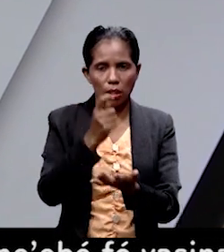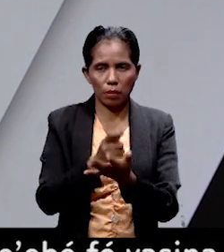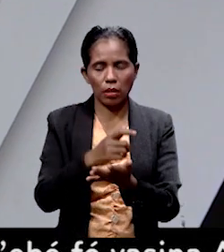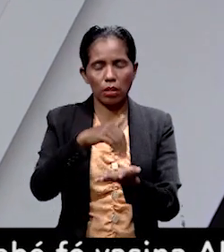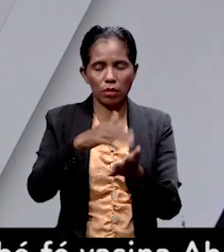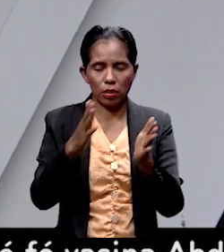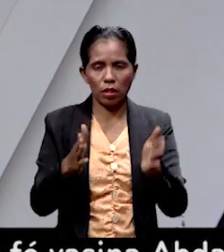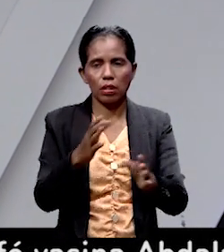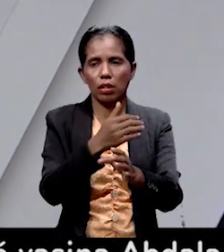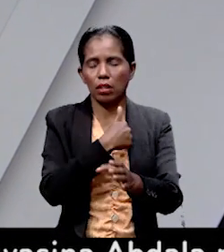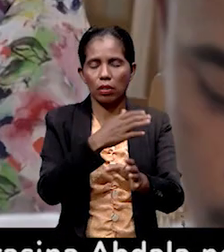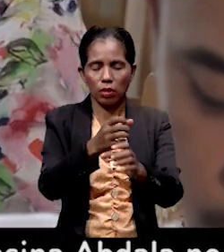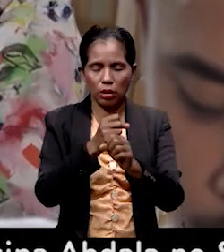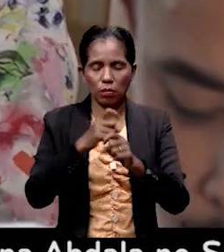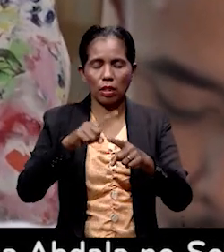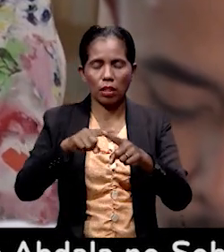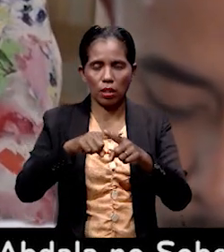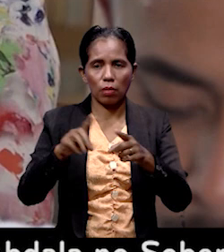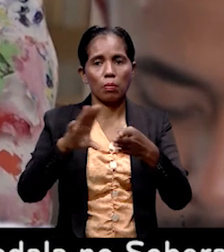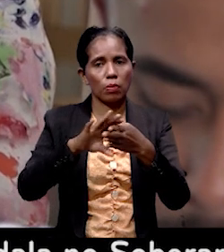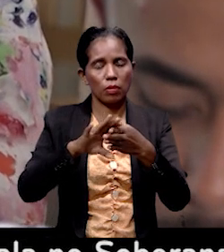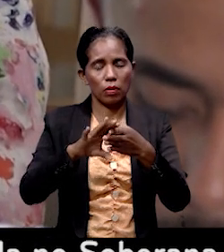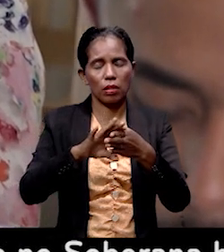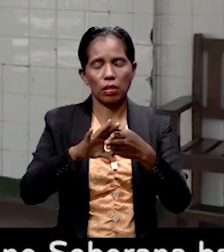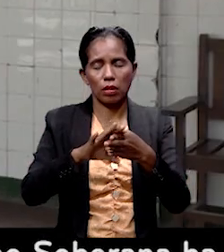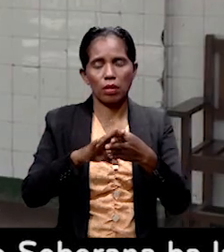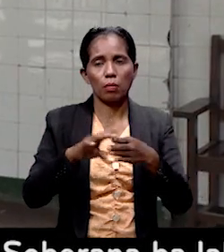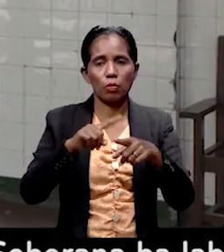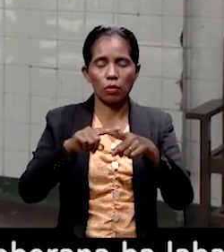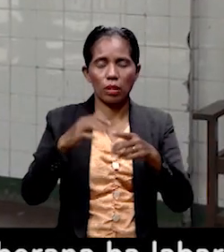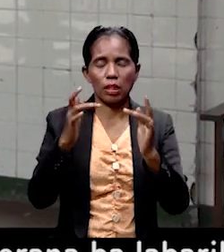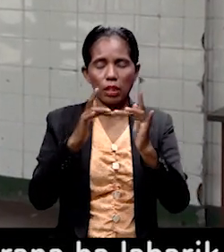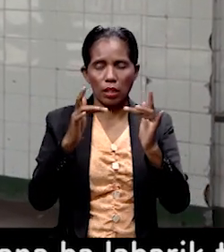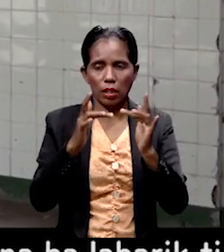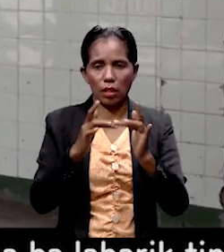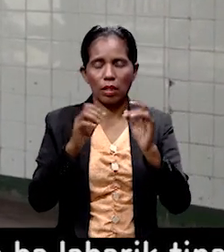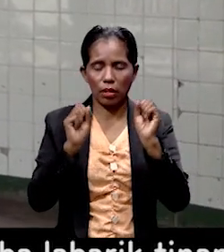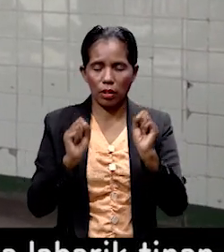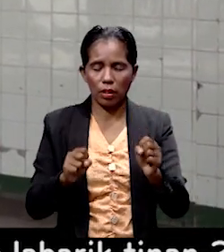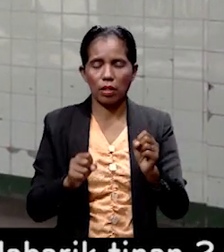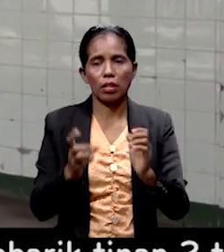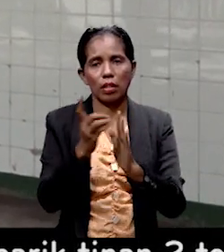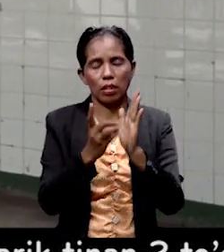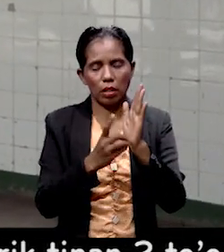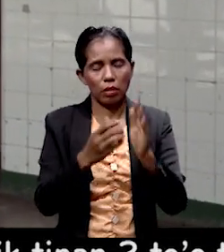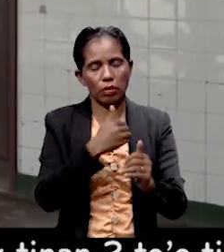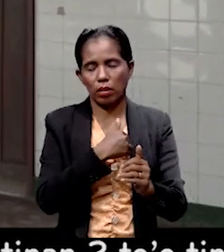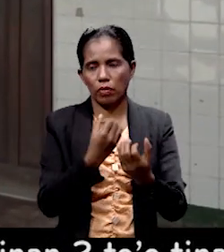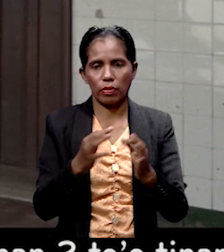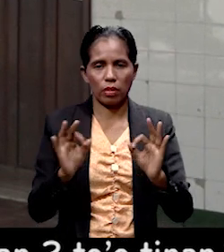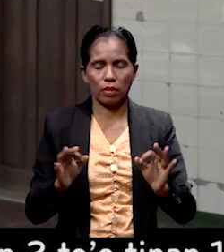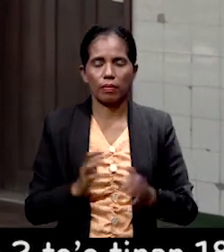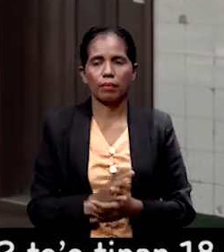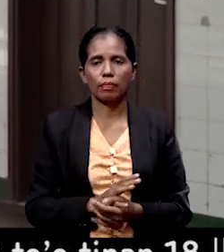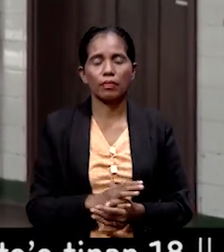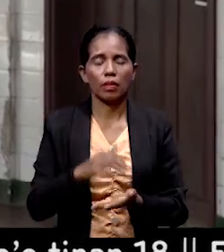simu cartão ka pulsa internet no propinas o razão limitação data no regulação dados sida o cremata. Nunemos